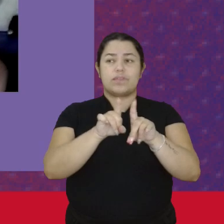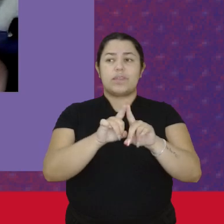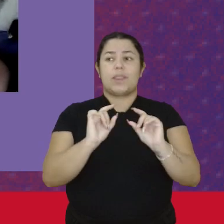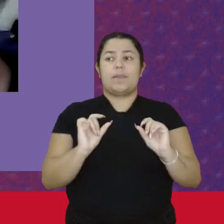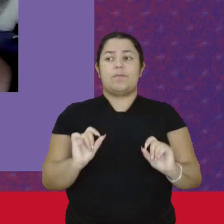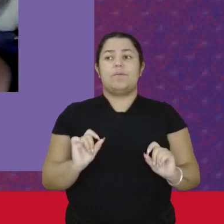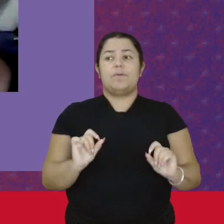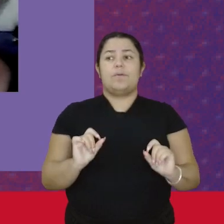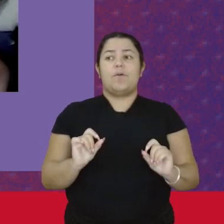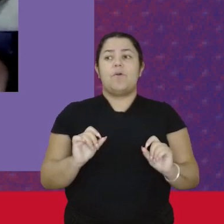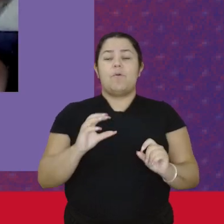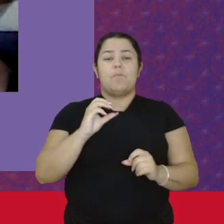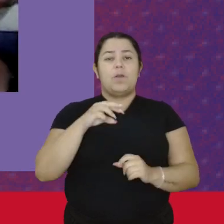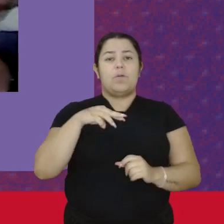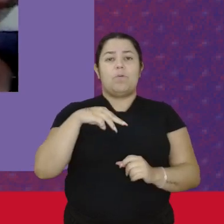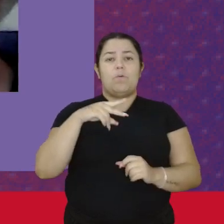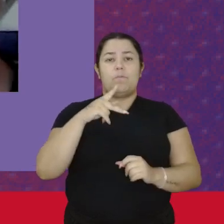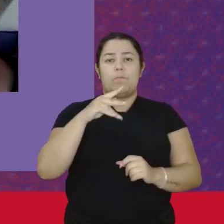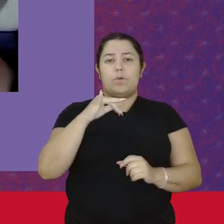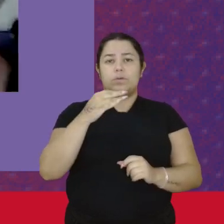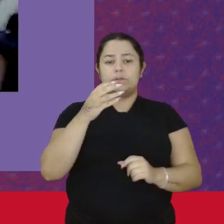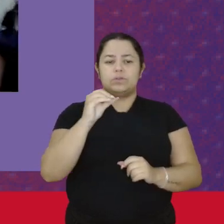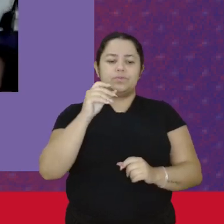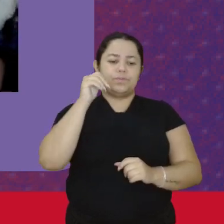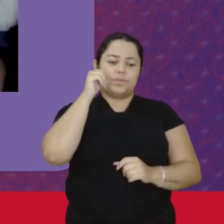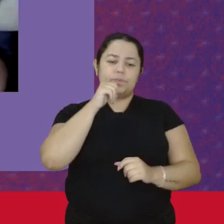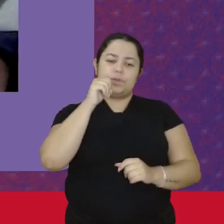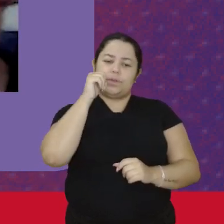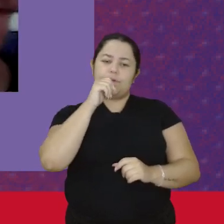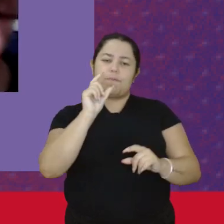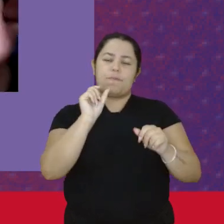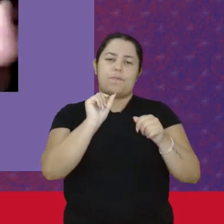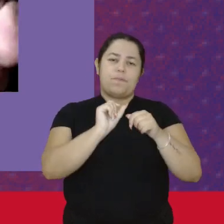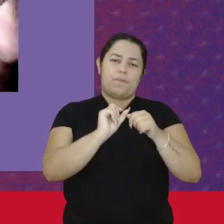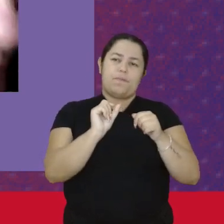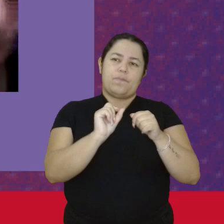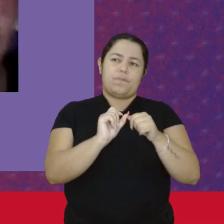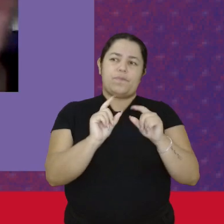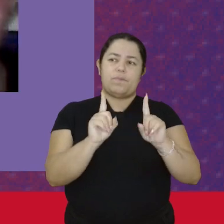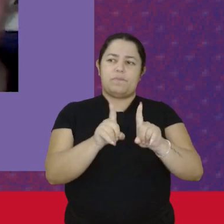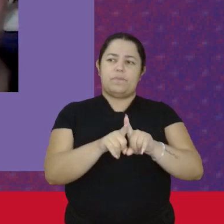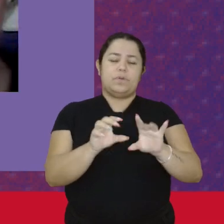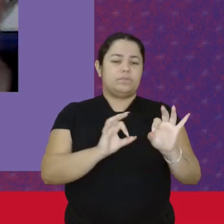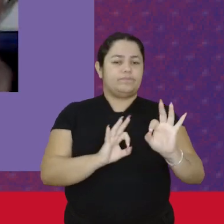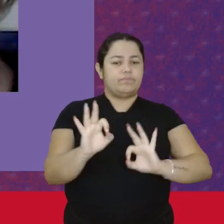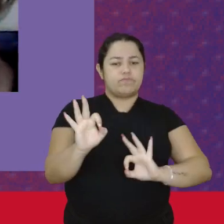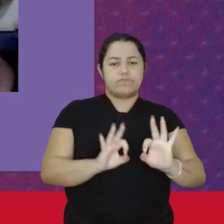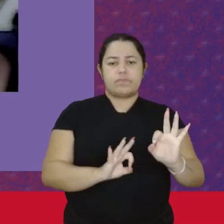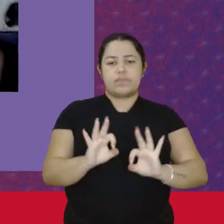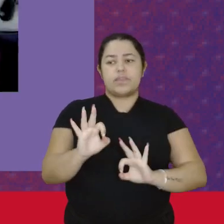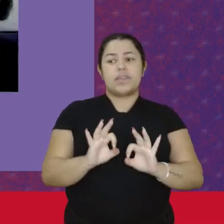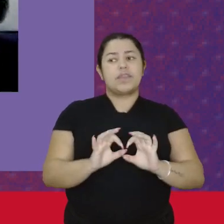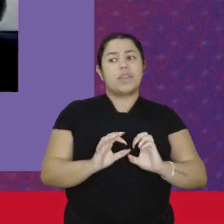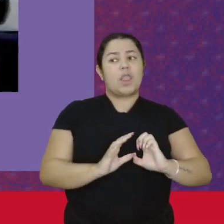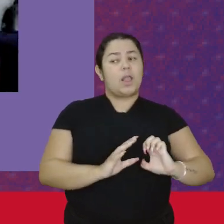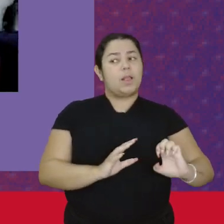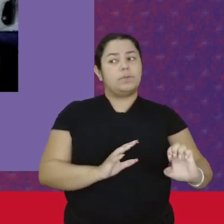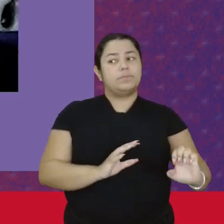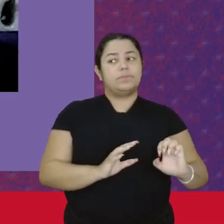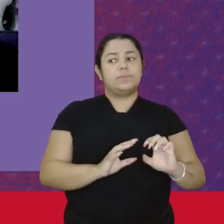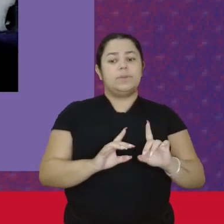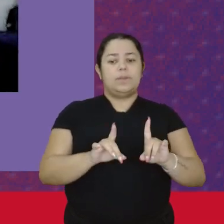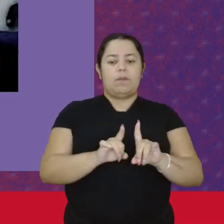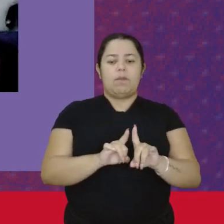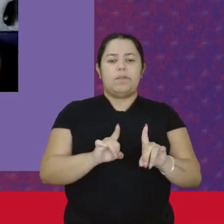uma composição muito de mulheres que provinham de organizações de esquerda, então o Jornal